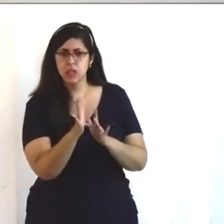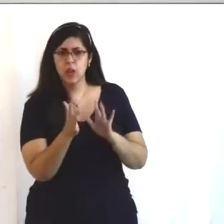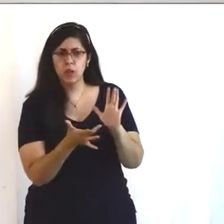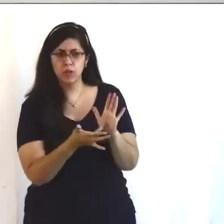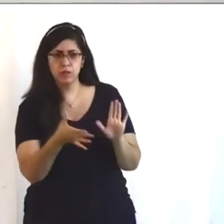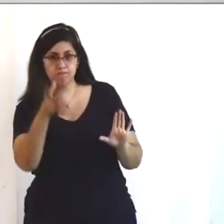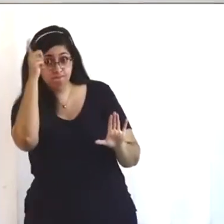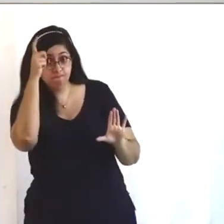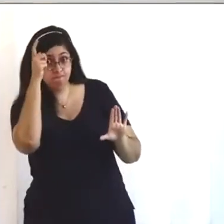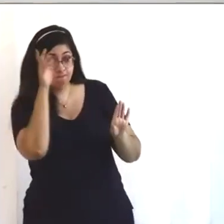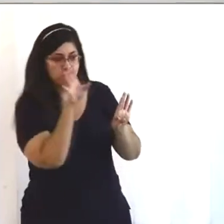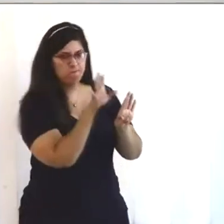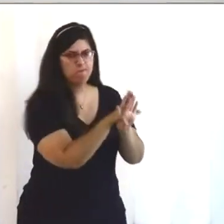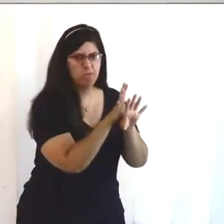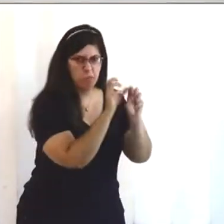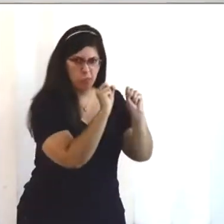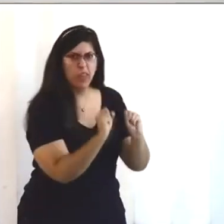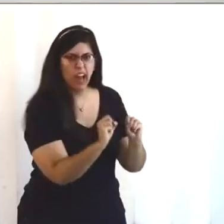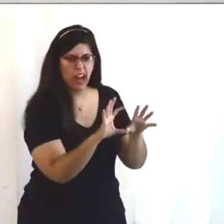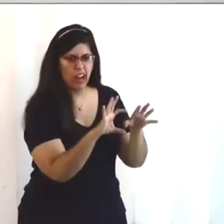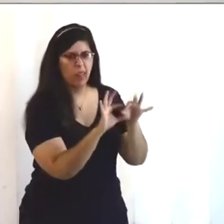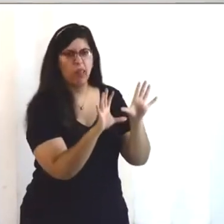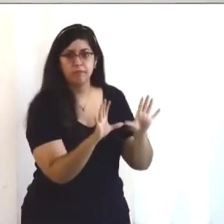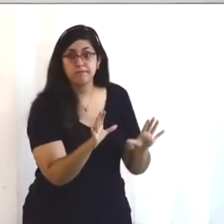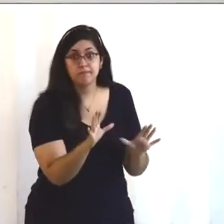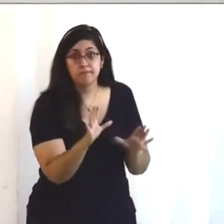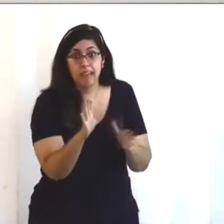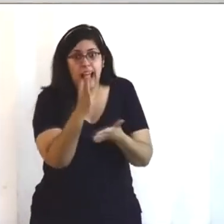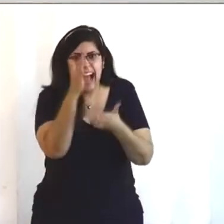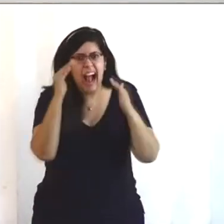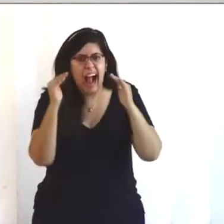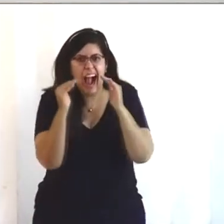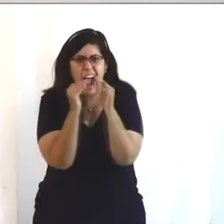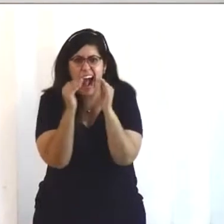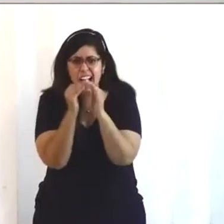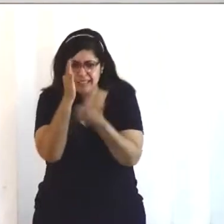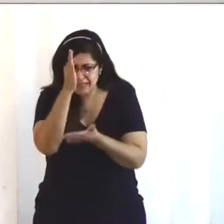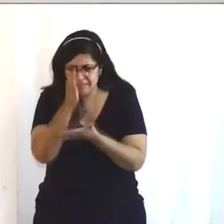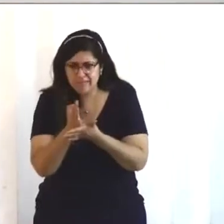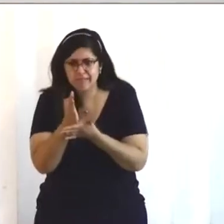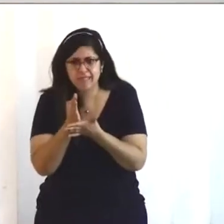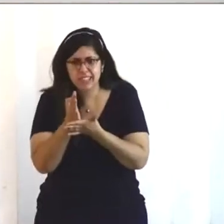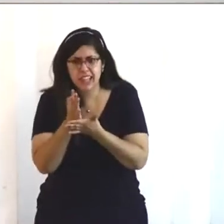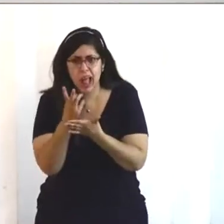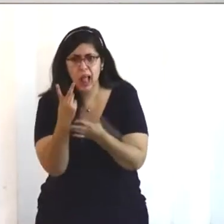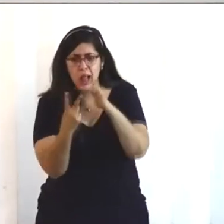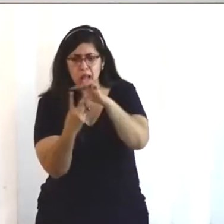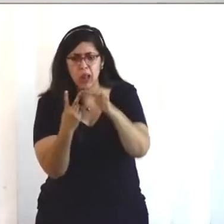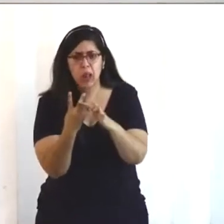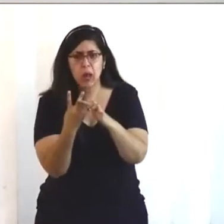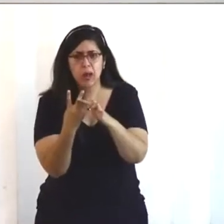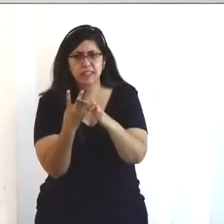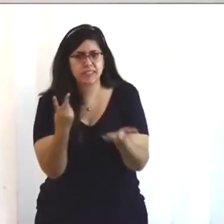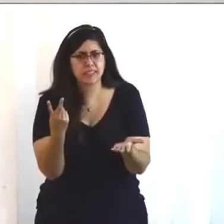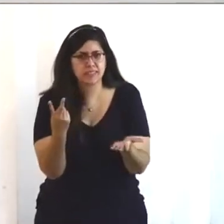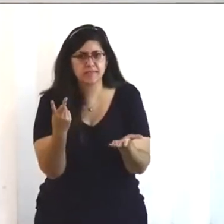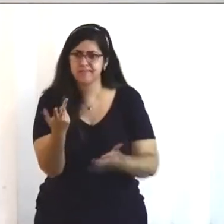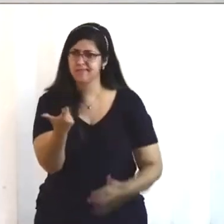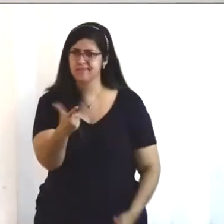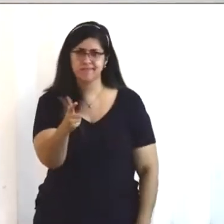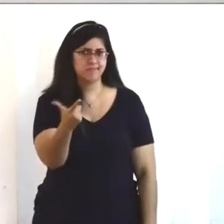assim. Então a casa está dividida. Vocês creem mesmo que o príncipe deste mundo está com a sua casa